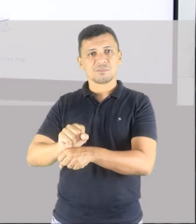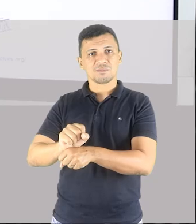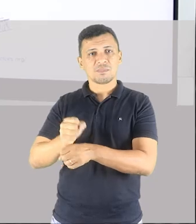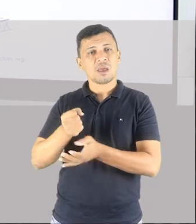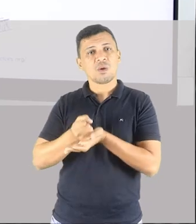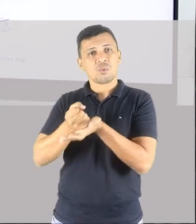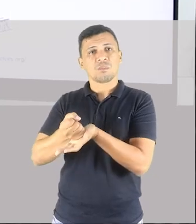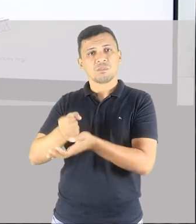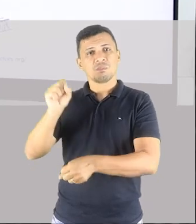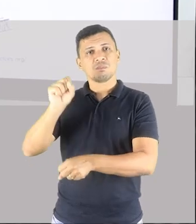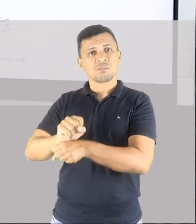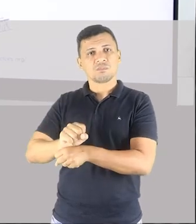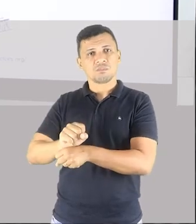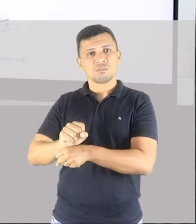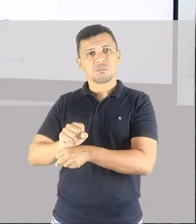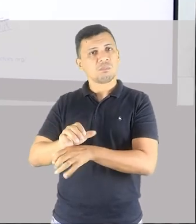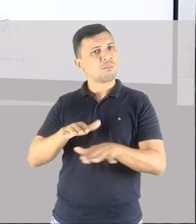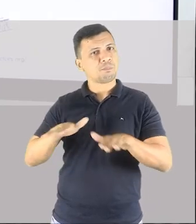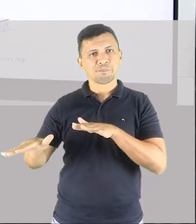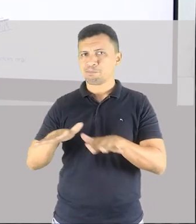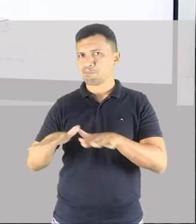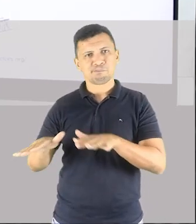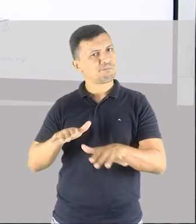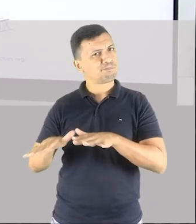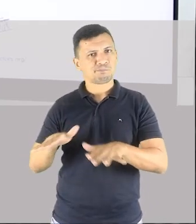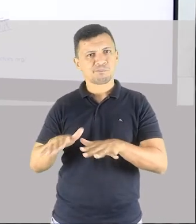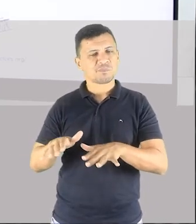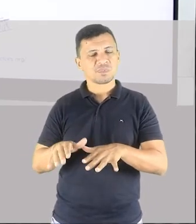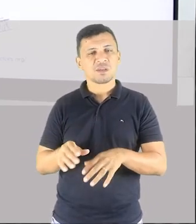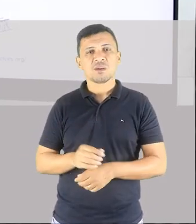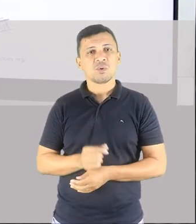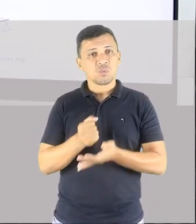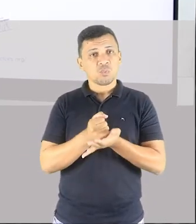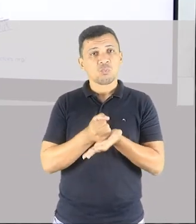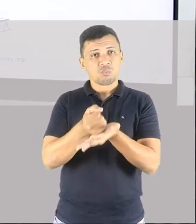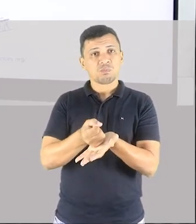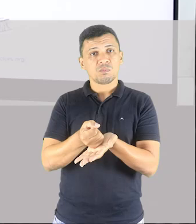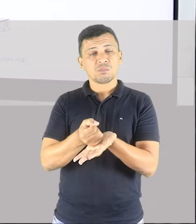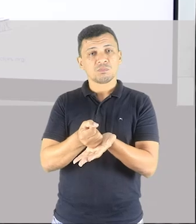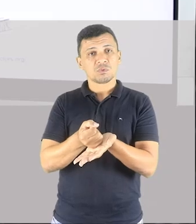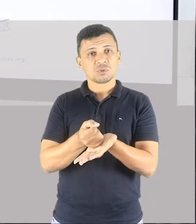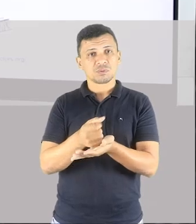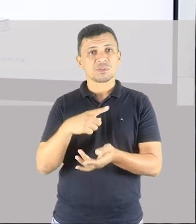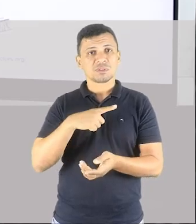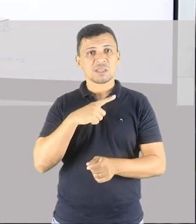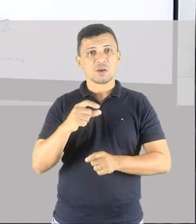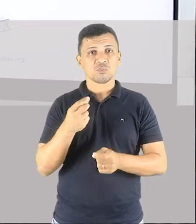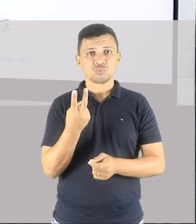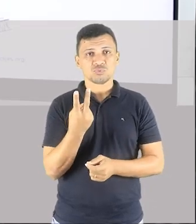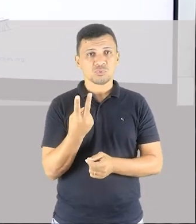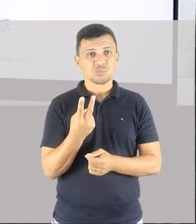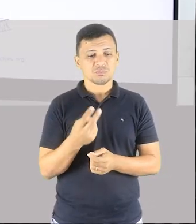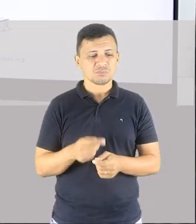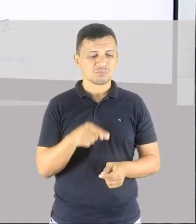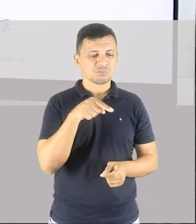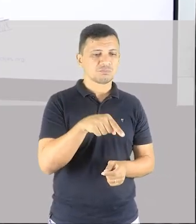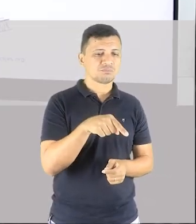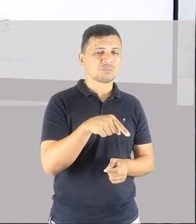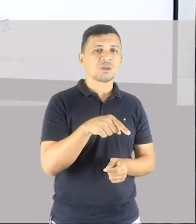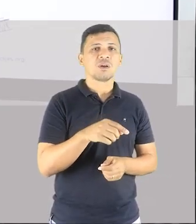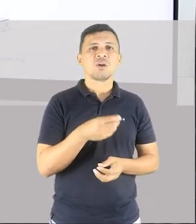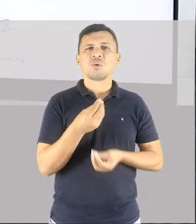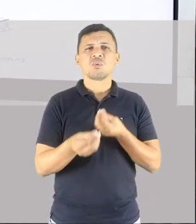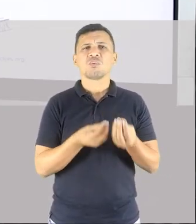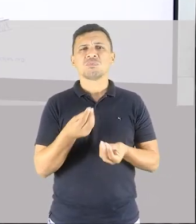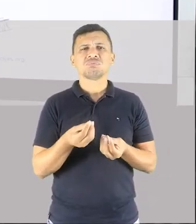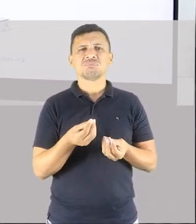fixo, tá? Que ele não se move. Então, o ponto de apoio fica entre os 2 elementos. Mas que